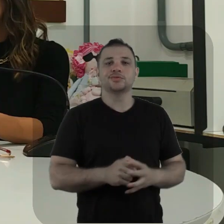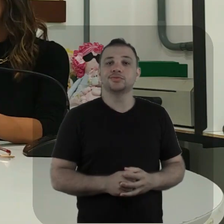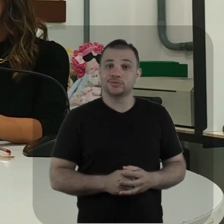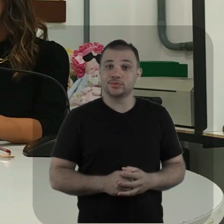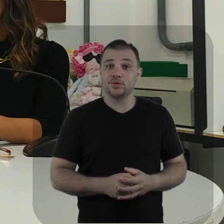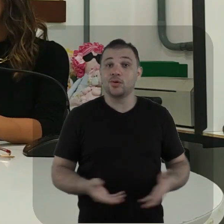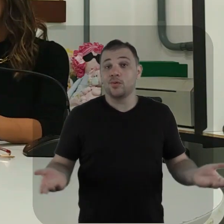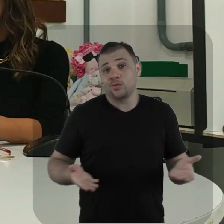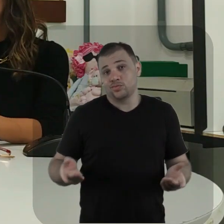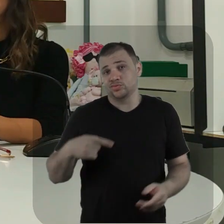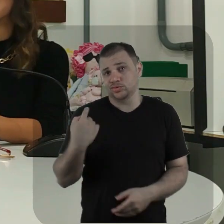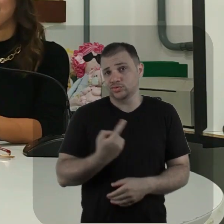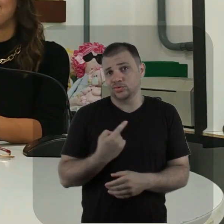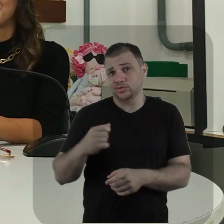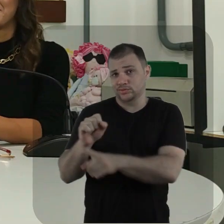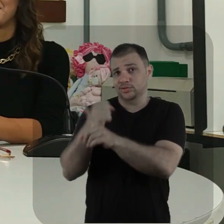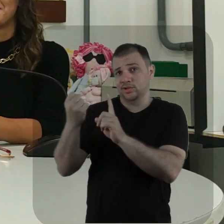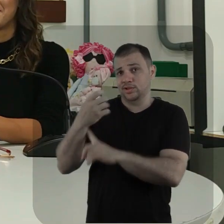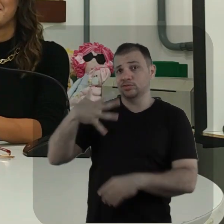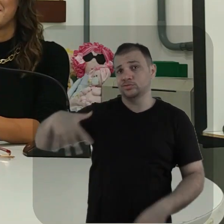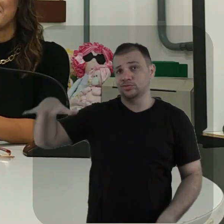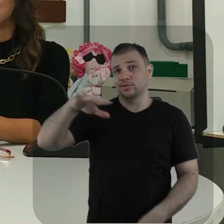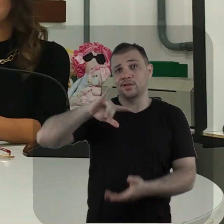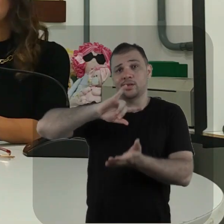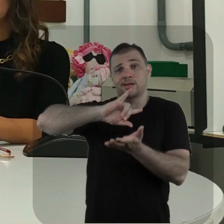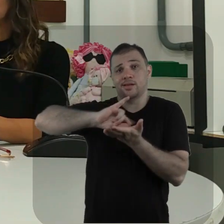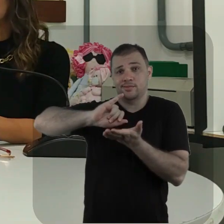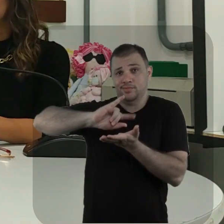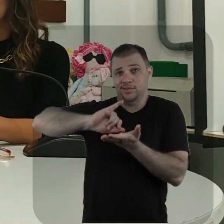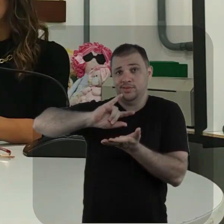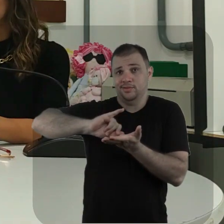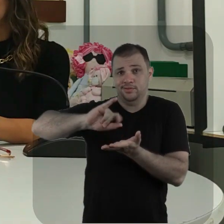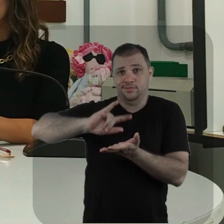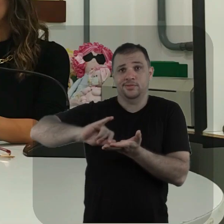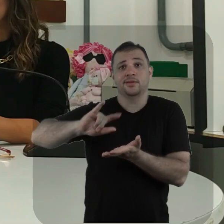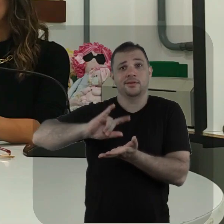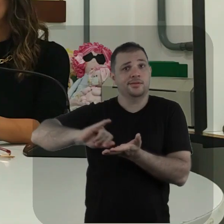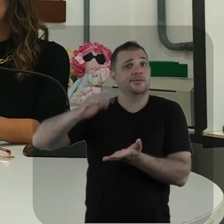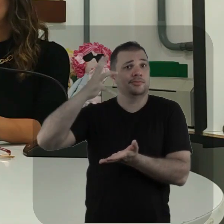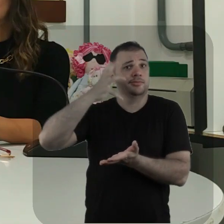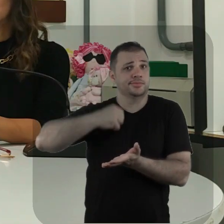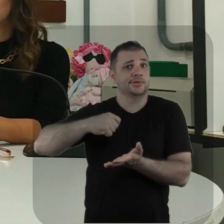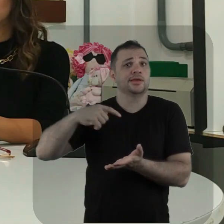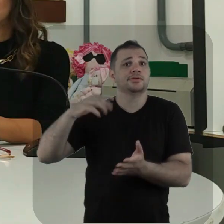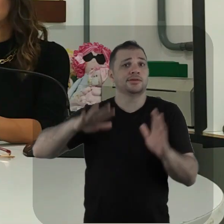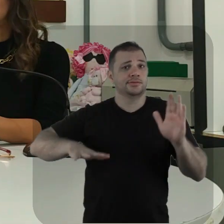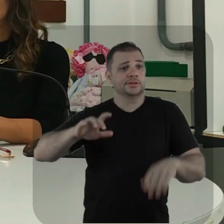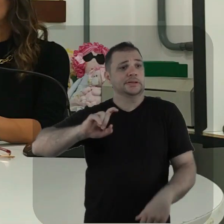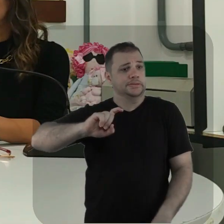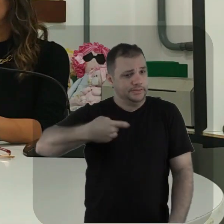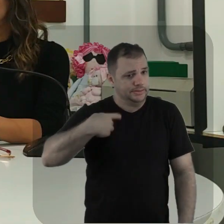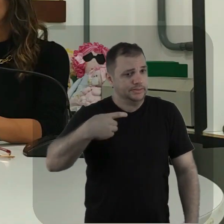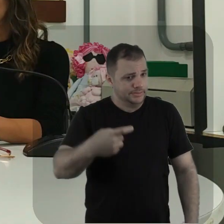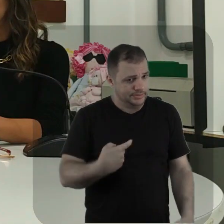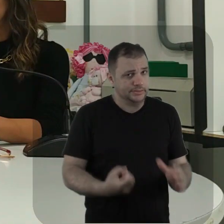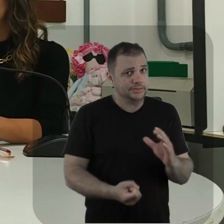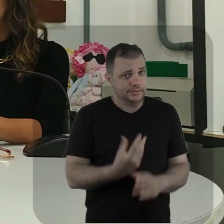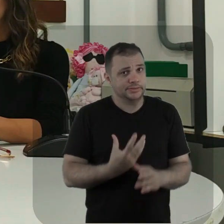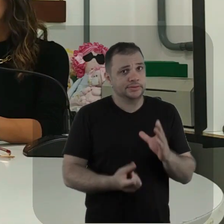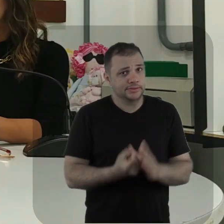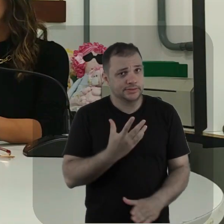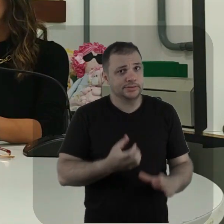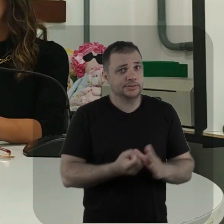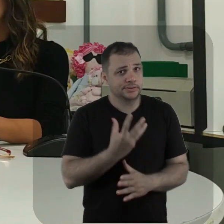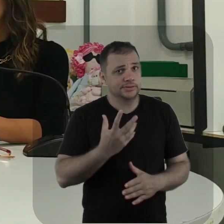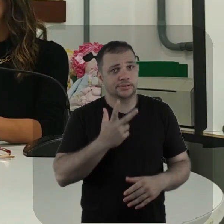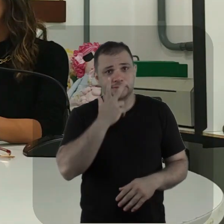realmente produzindo. A gente está no sistema capitalista, né, não é à toa esse capitalismo selvagem que vai exigir mesmo, né,